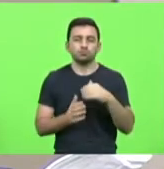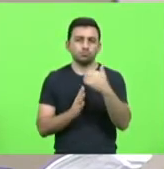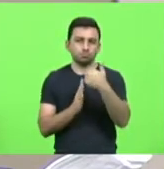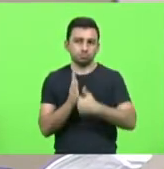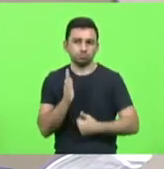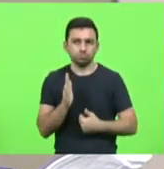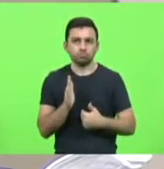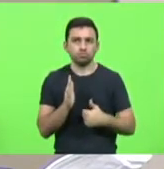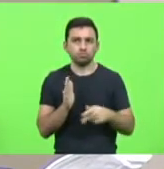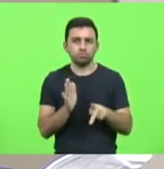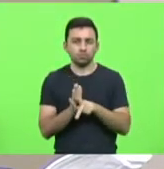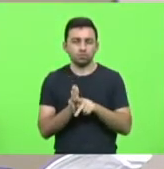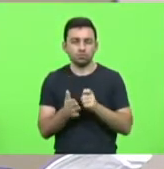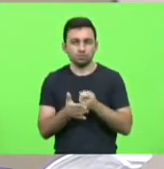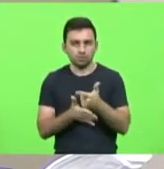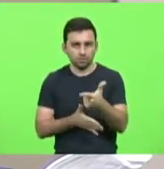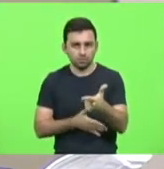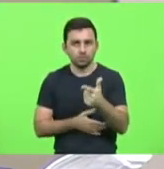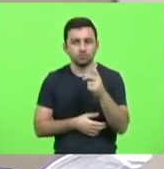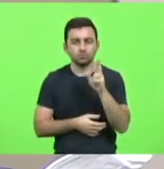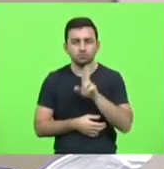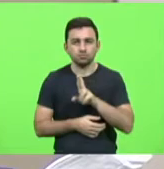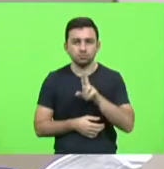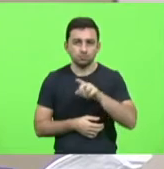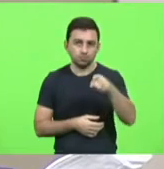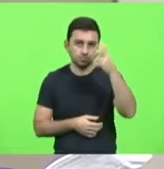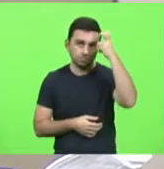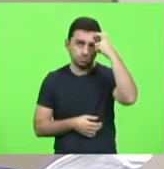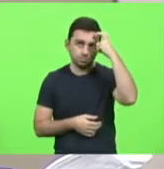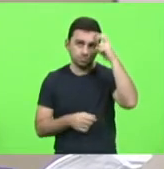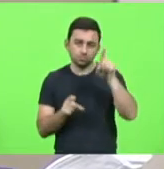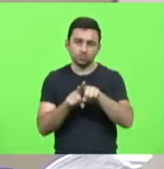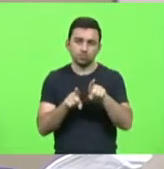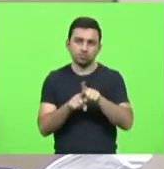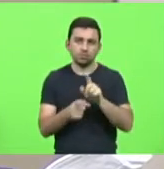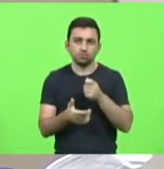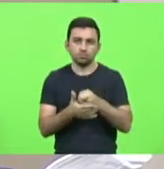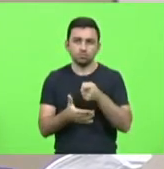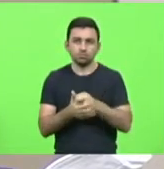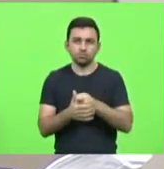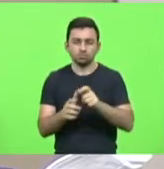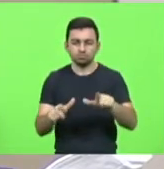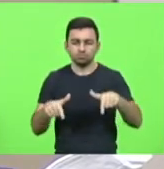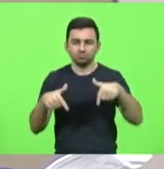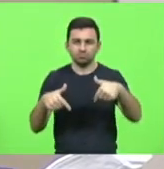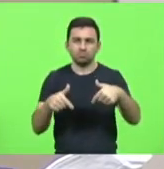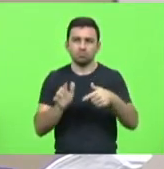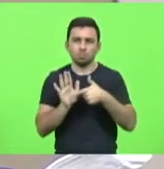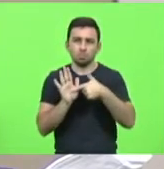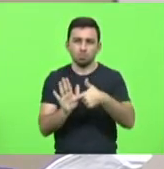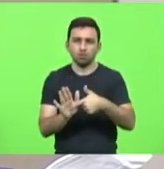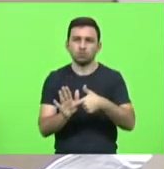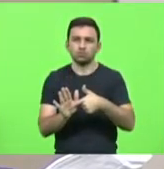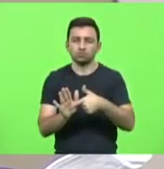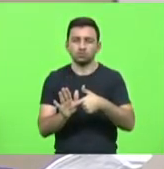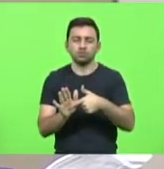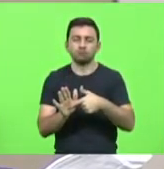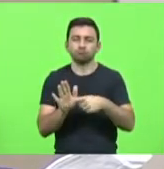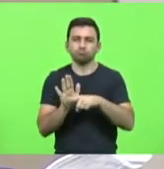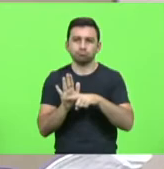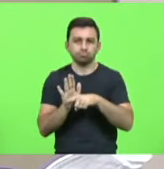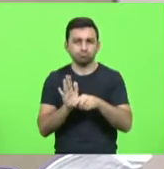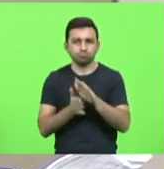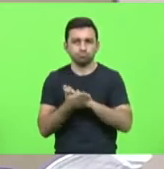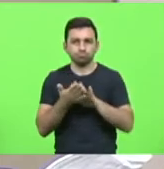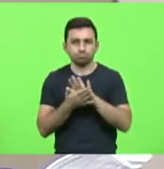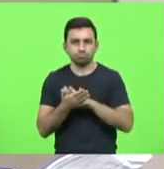recursos emergenciais ao setor cultural e a exigência de certidão negativa de débito com entes federativos